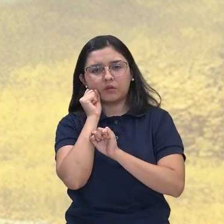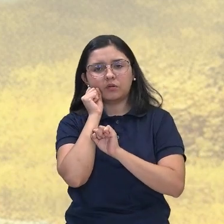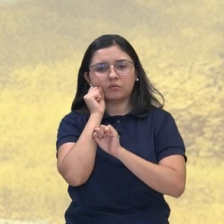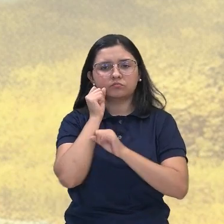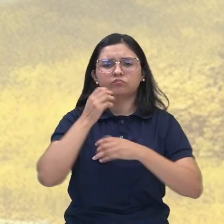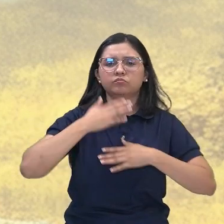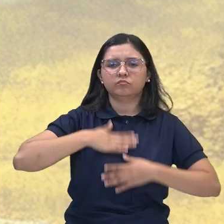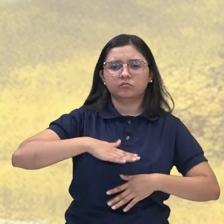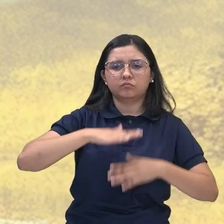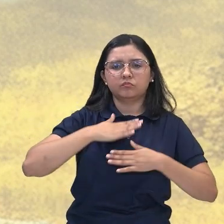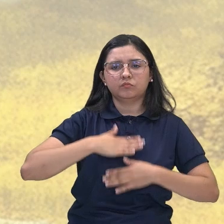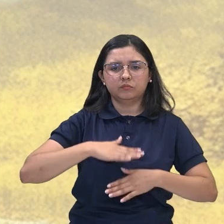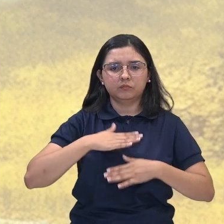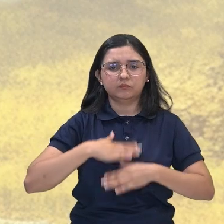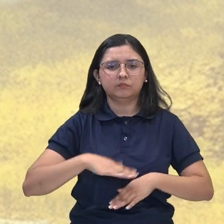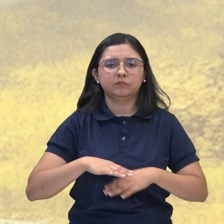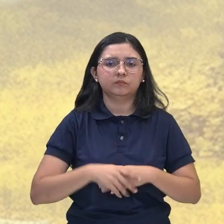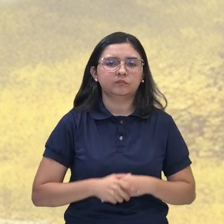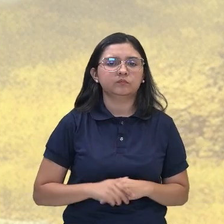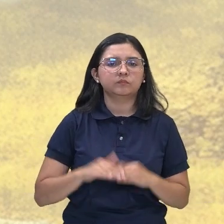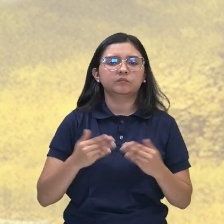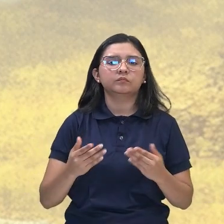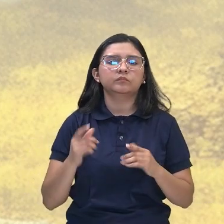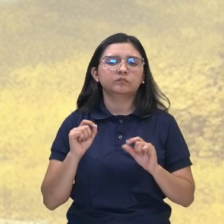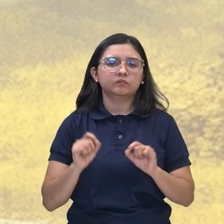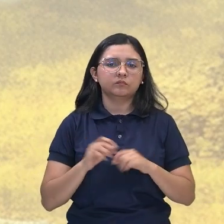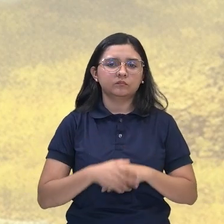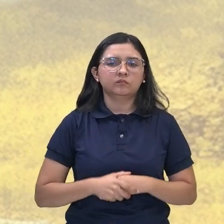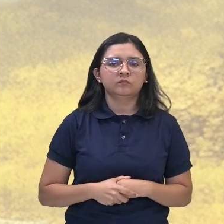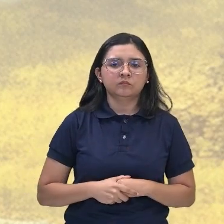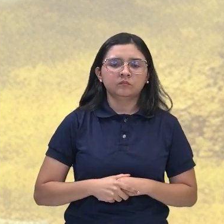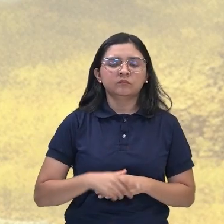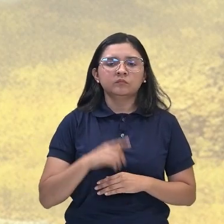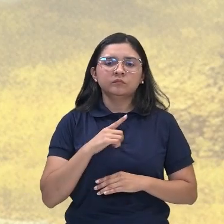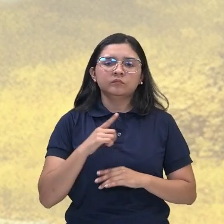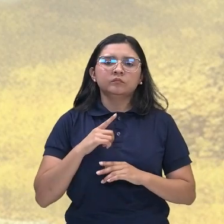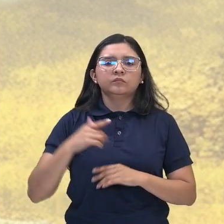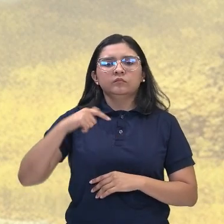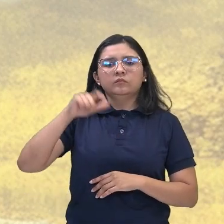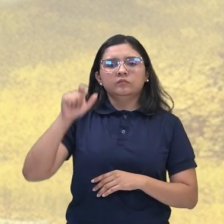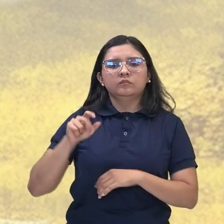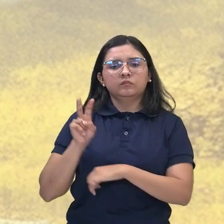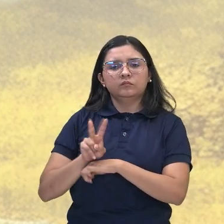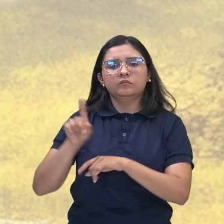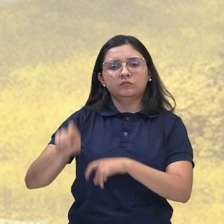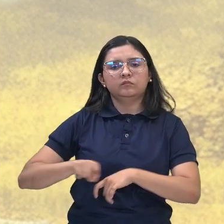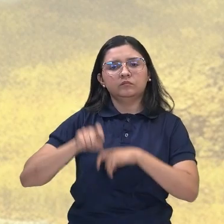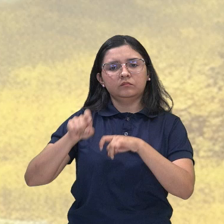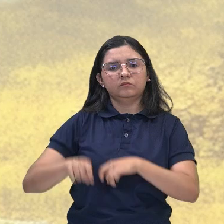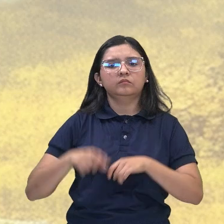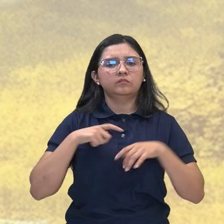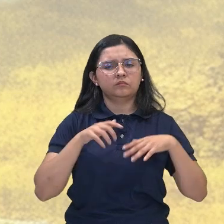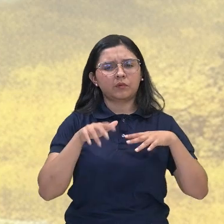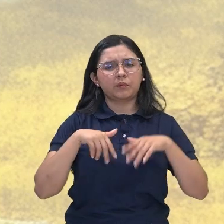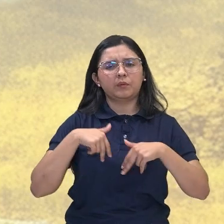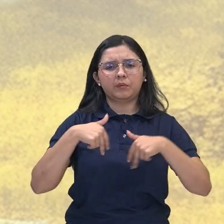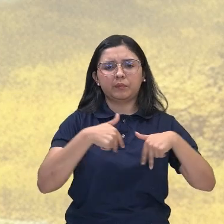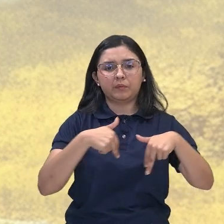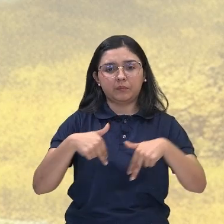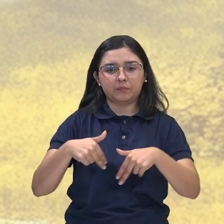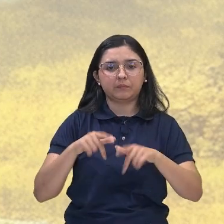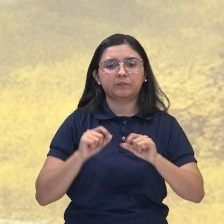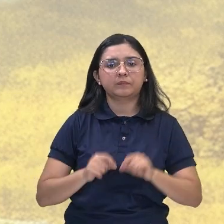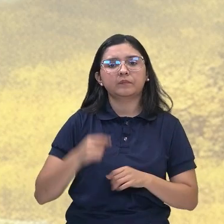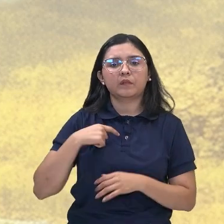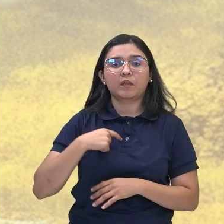sono em teu regaço, enquanto a luta jogam os pastores e emparelhados correm nas campinas. Toucarei